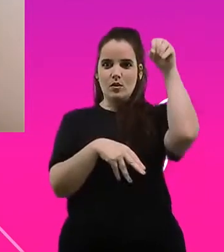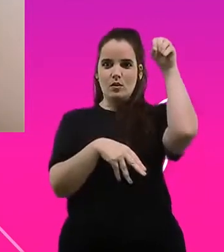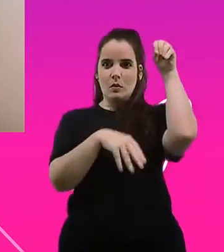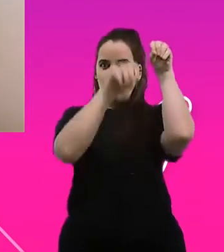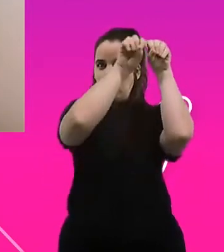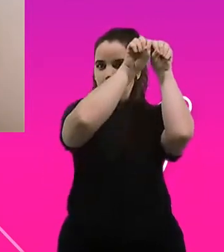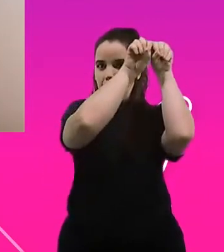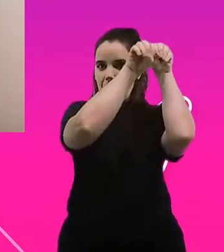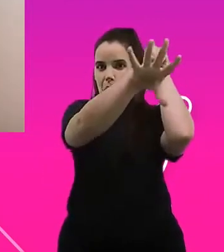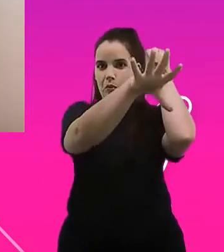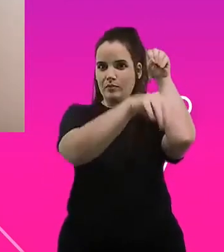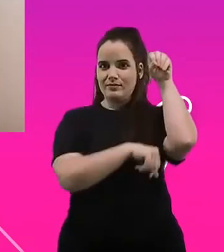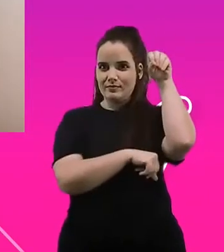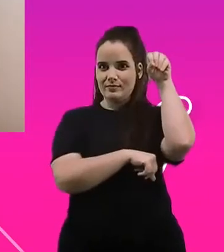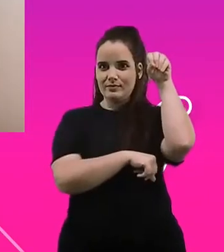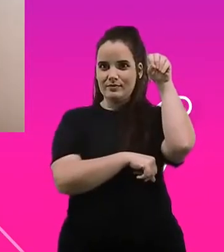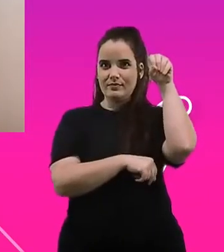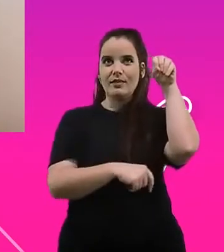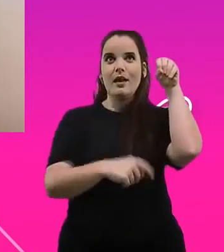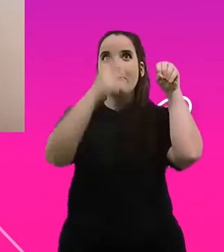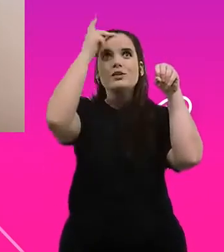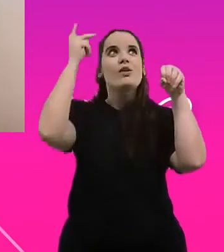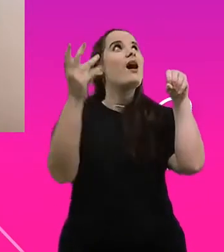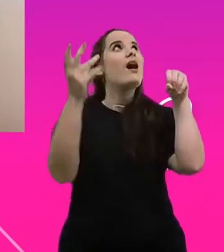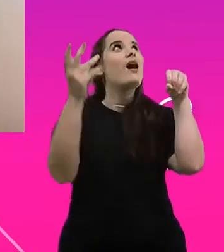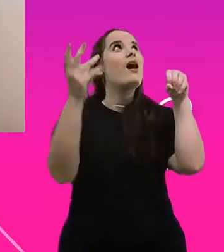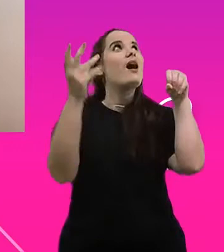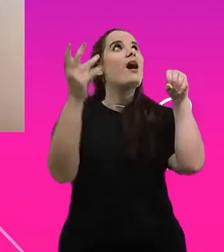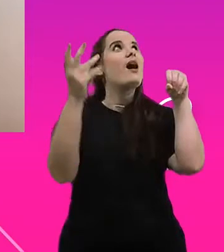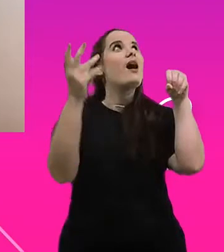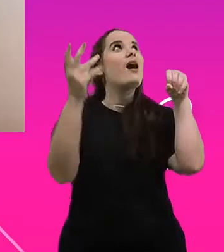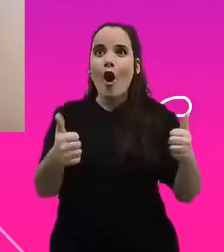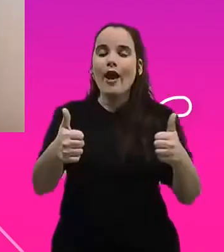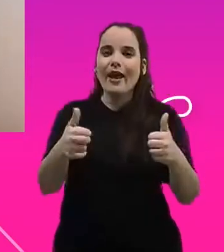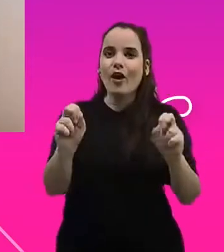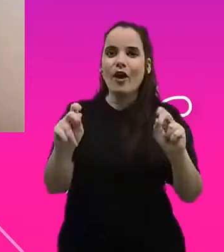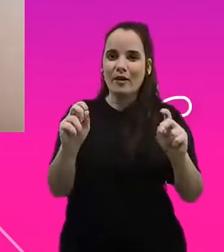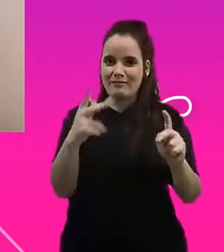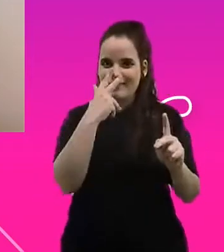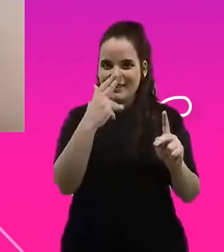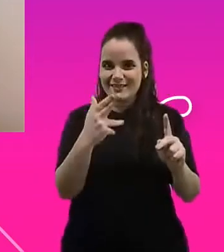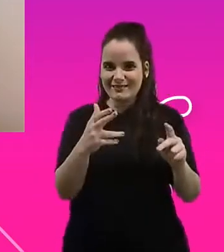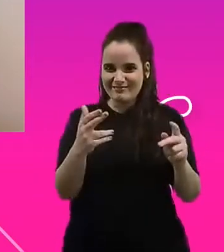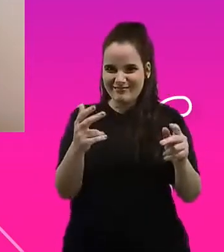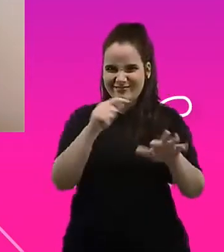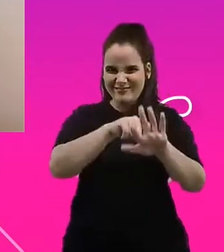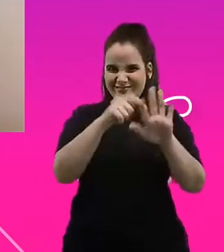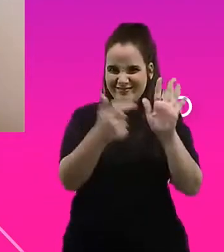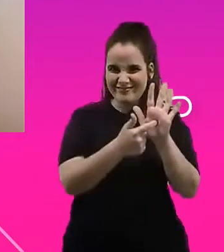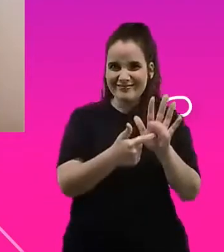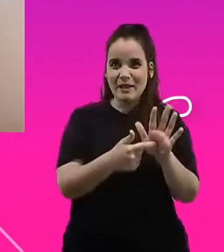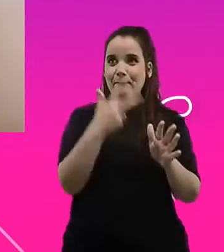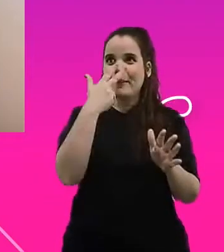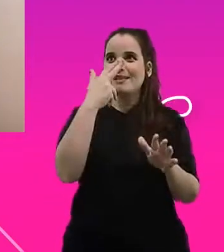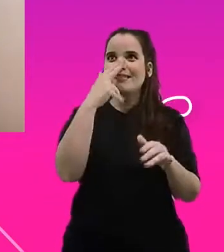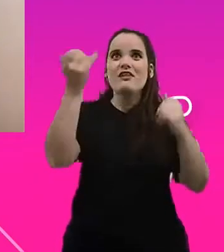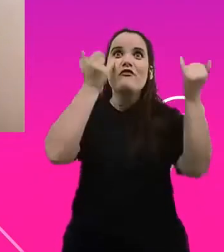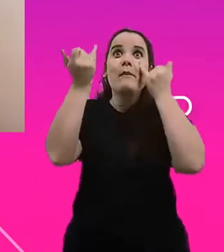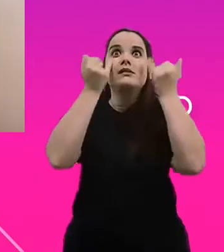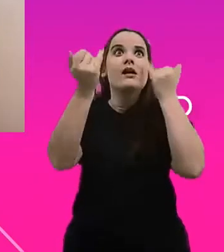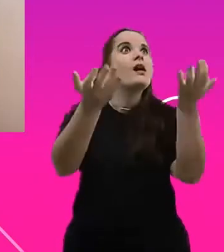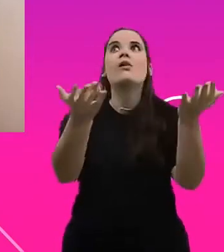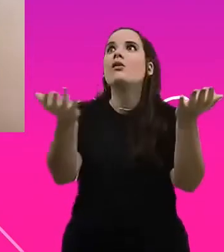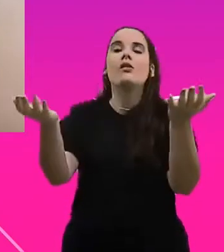galera ficava procurando quando a luz batia lá, pá, é para lá que a gente tem que ir, que a gente tem que dar like e tal. Hoje não. Hoje é uma roda